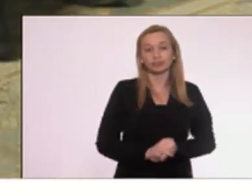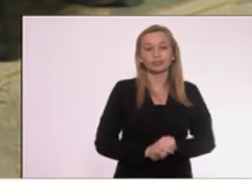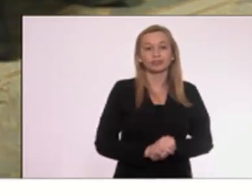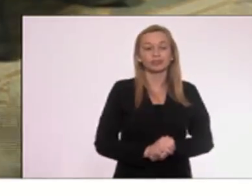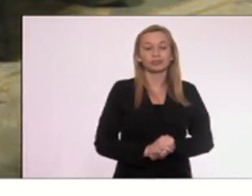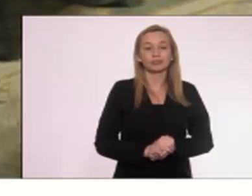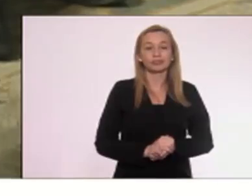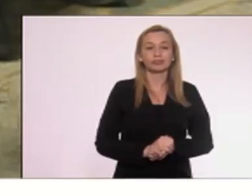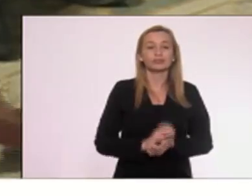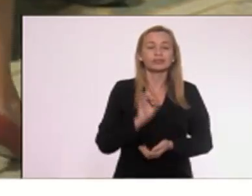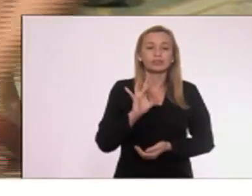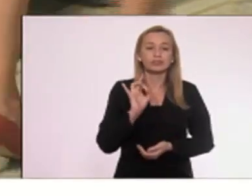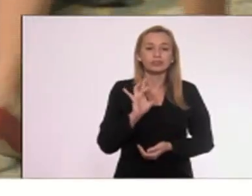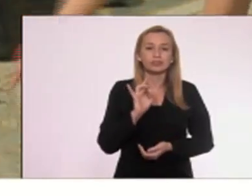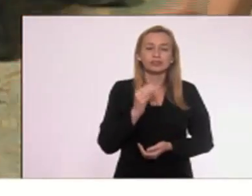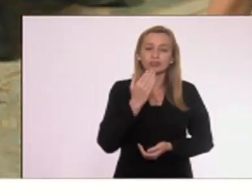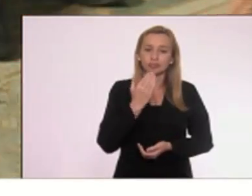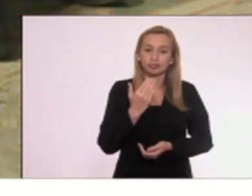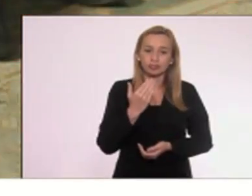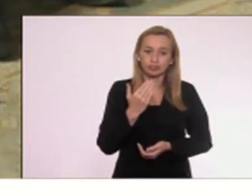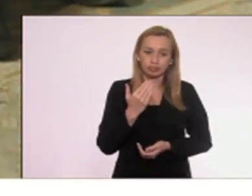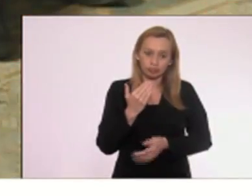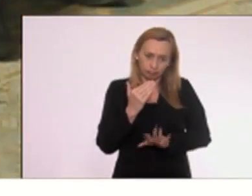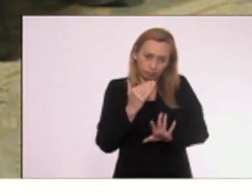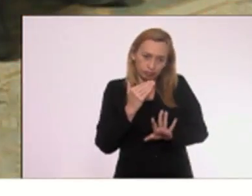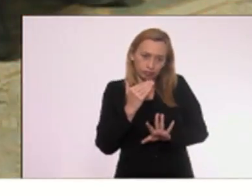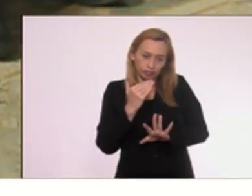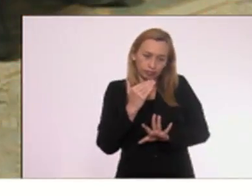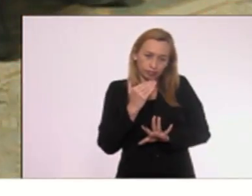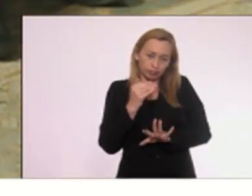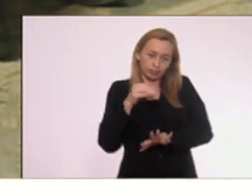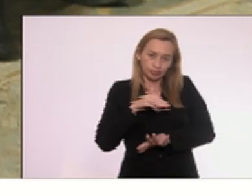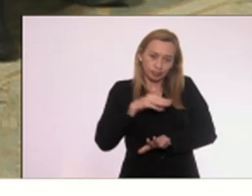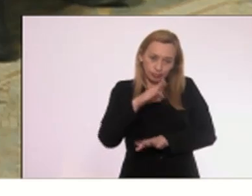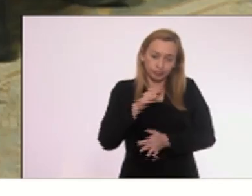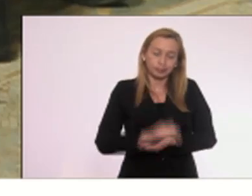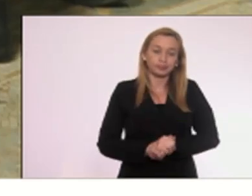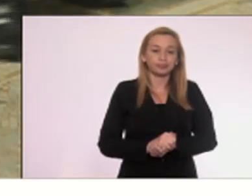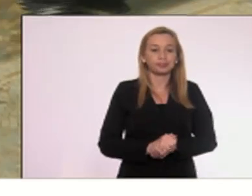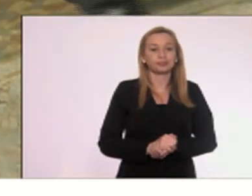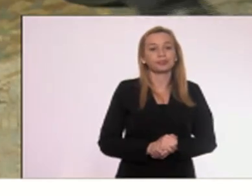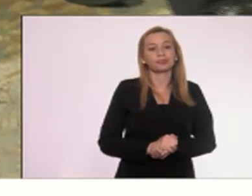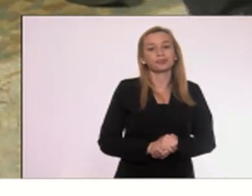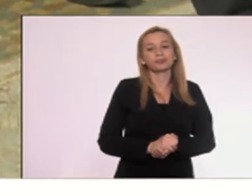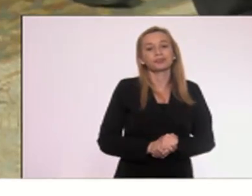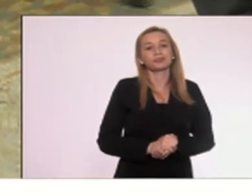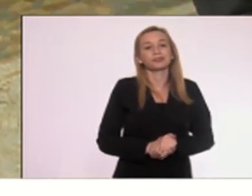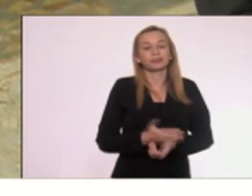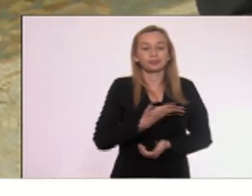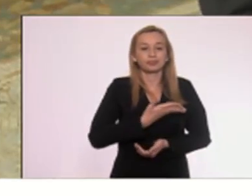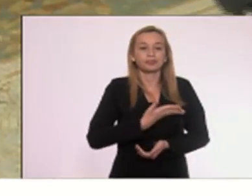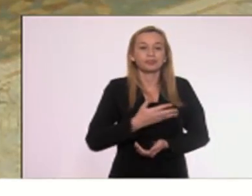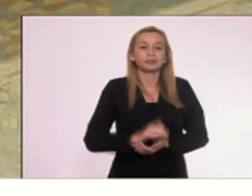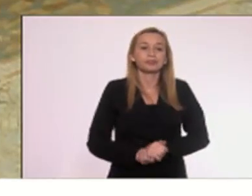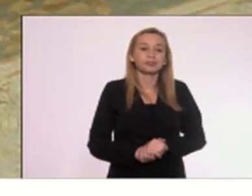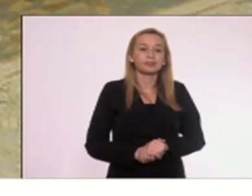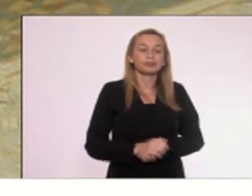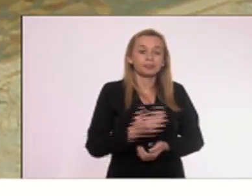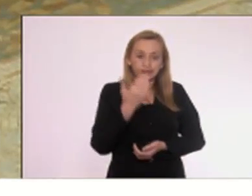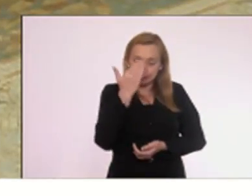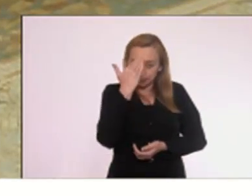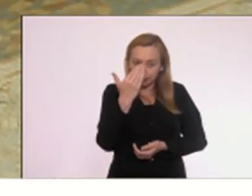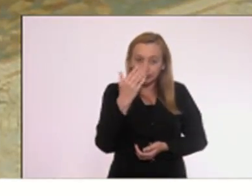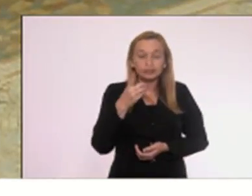presidente. Tudo bem. Só pedindo um minutinho aqui ao meu companheiro. Questão de ordem, eu queria agradecer